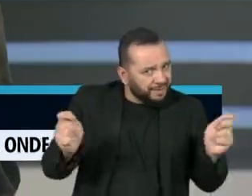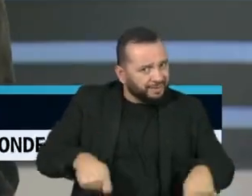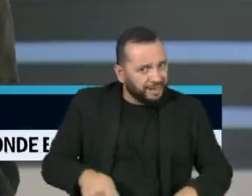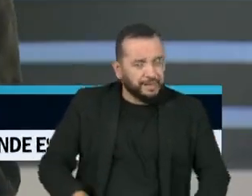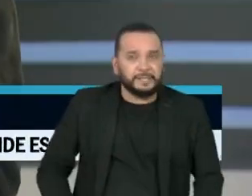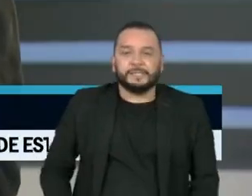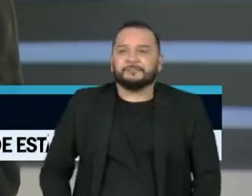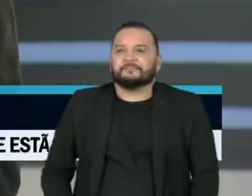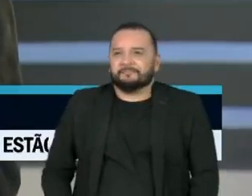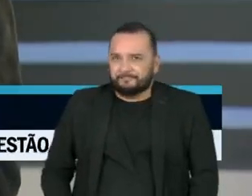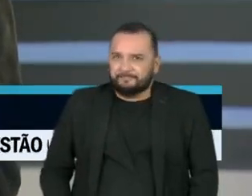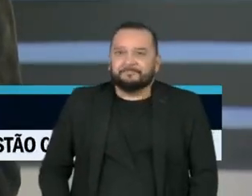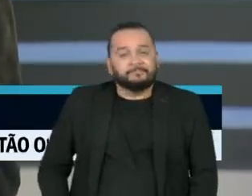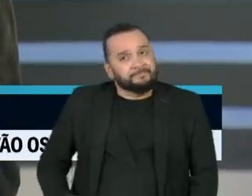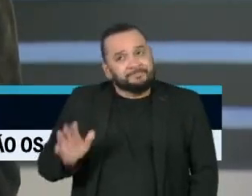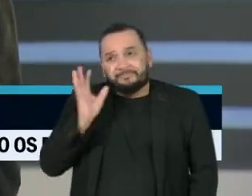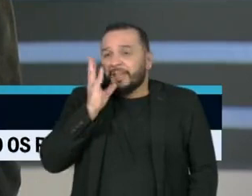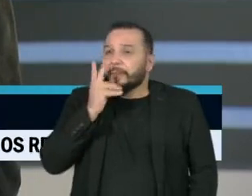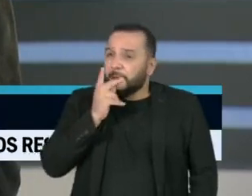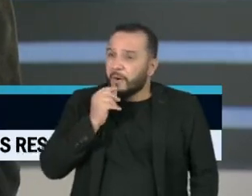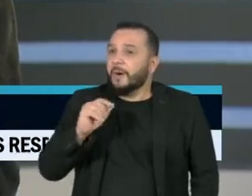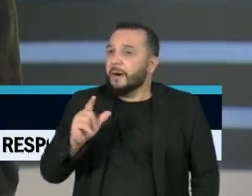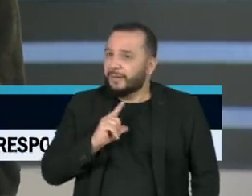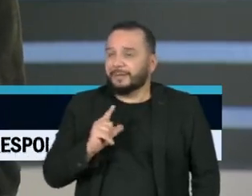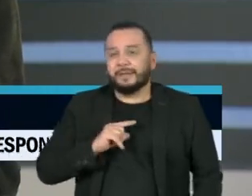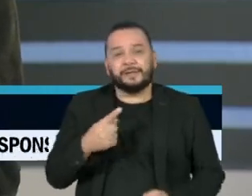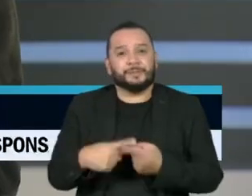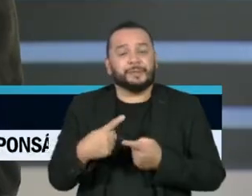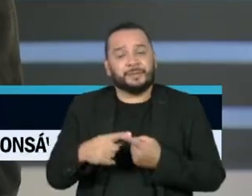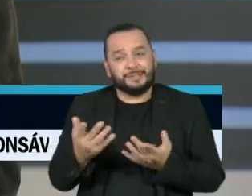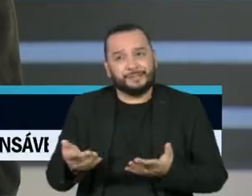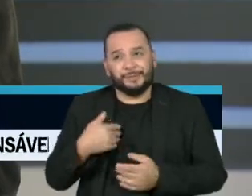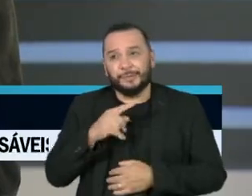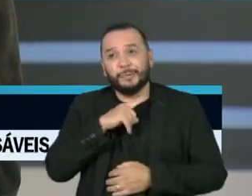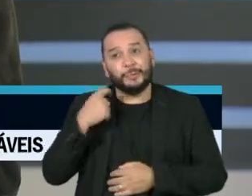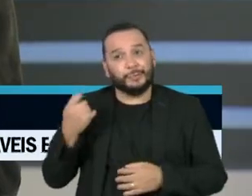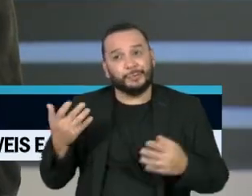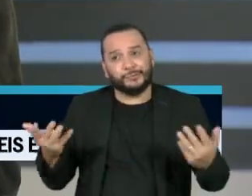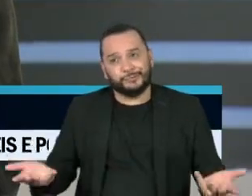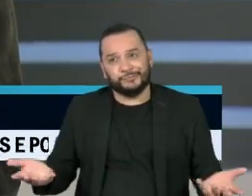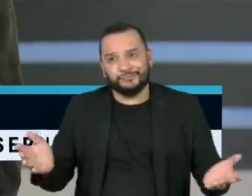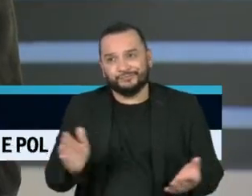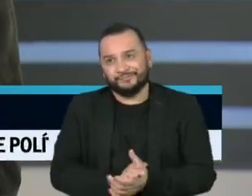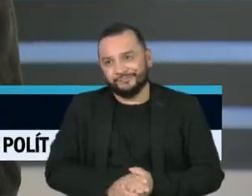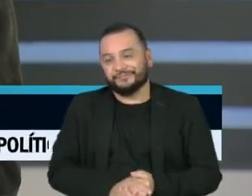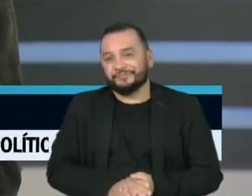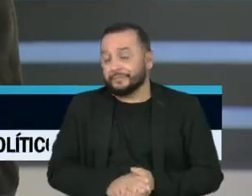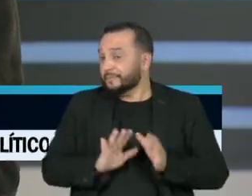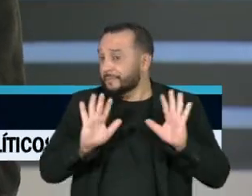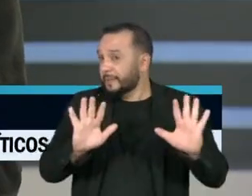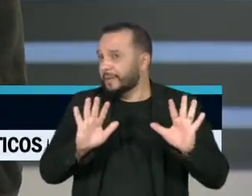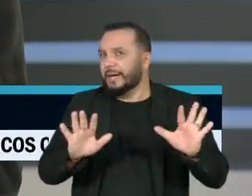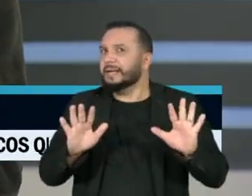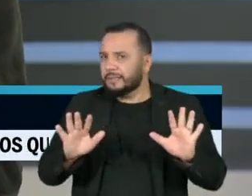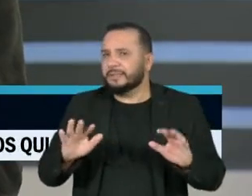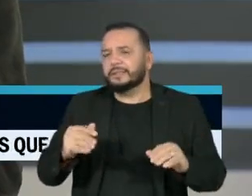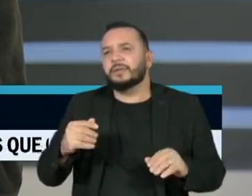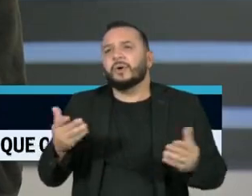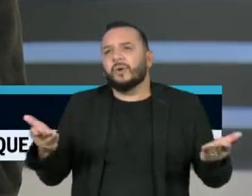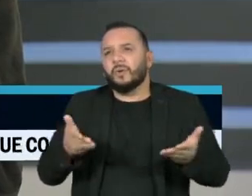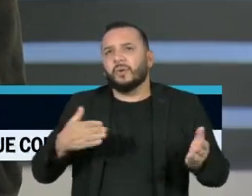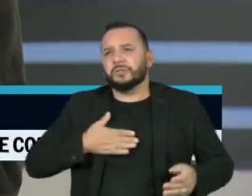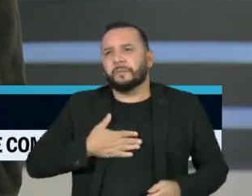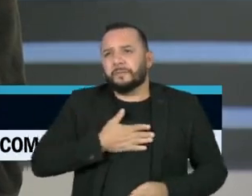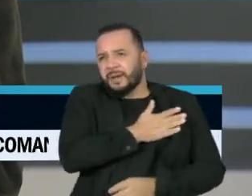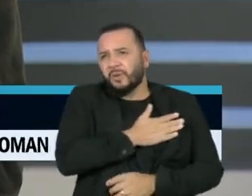isso é uma coisa que leva algum tempo né e os russos a gente também tem que levar em conta que os o preconceito contra